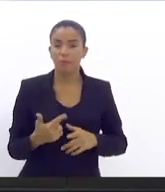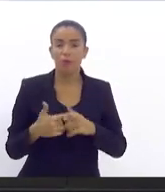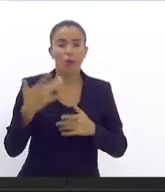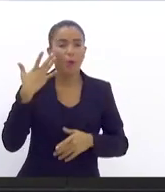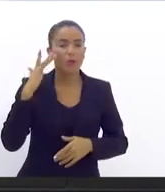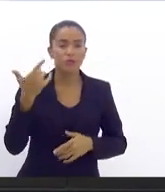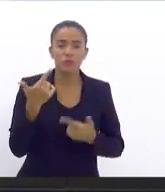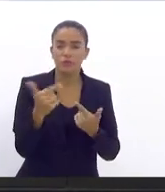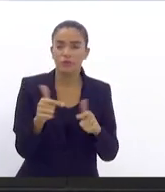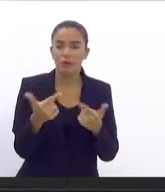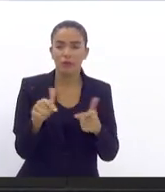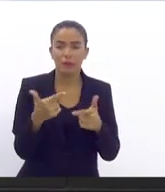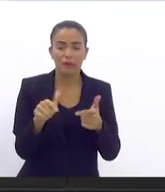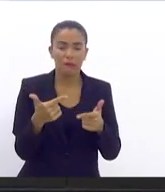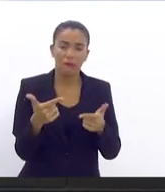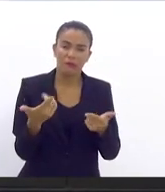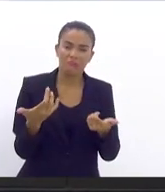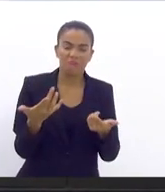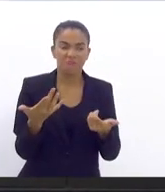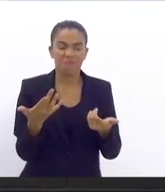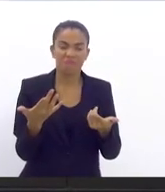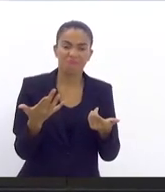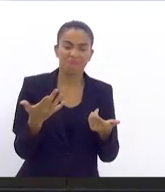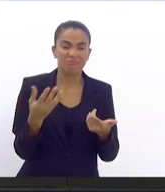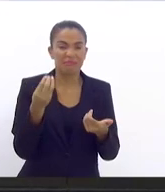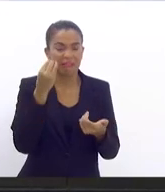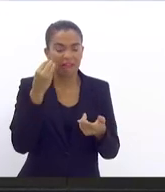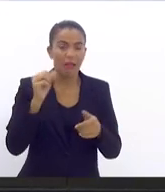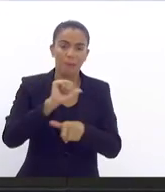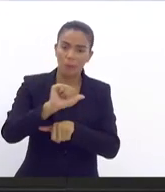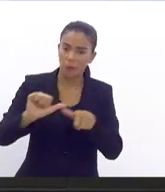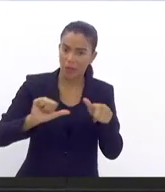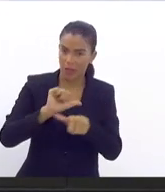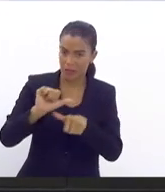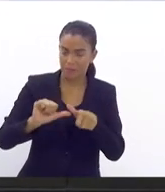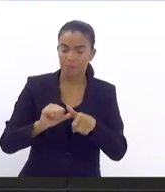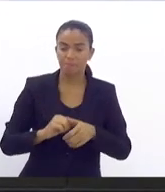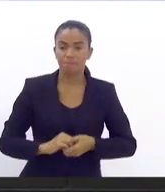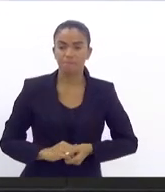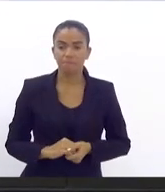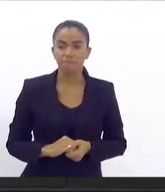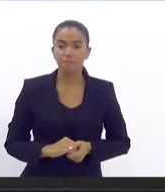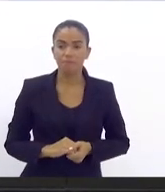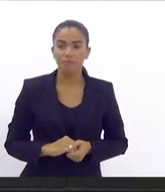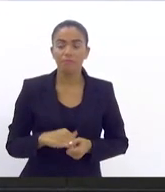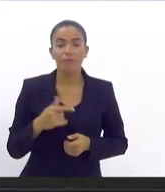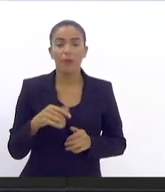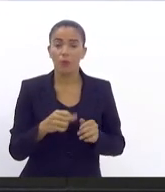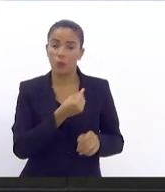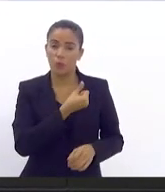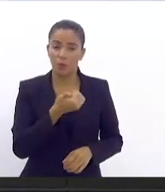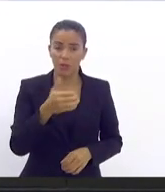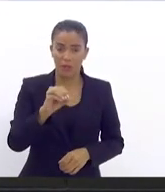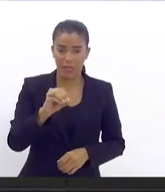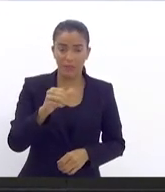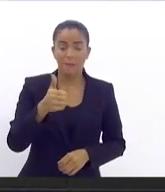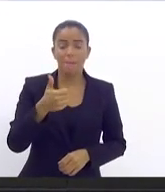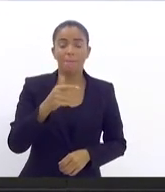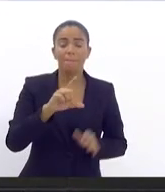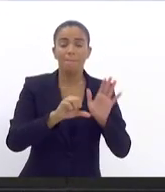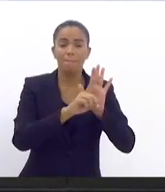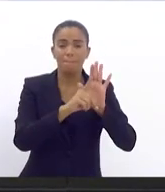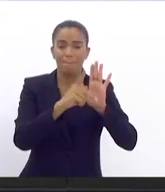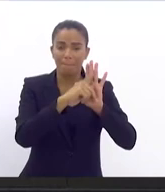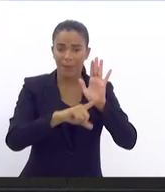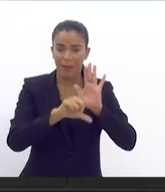de, talvez, retratação de mudança do deputado doutor Serginho. É o 10 da pauta, o PL 503 de 23,